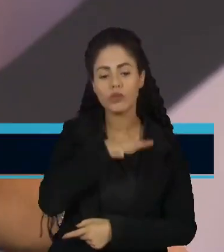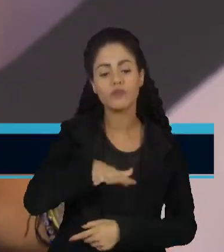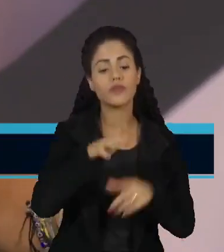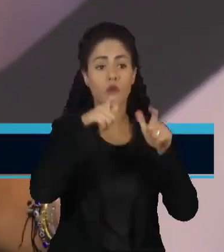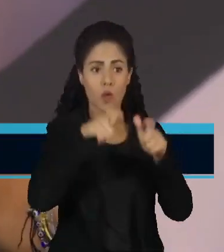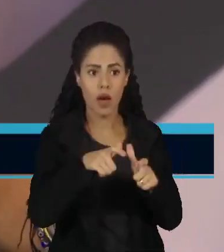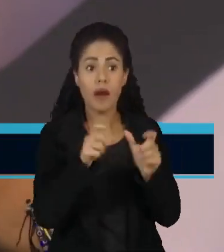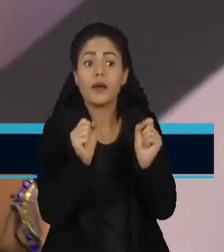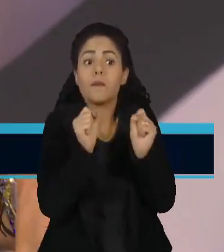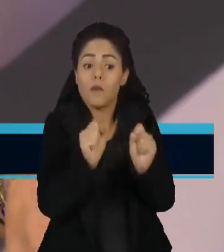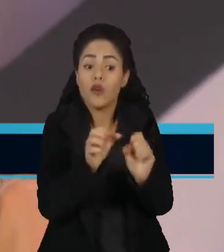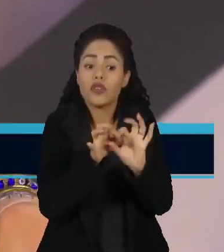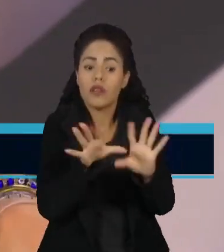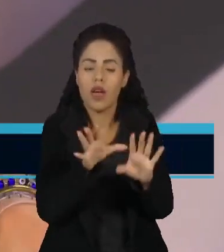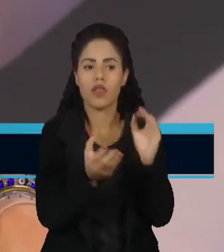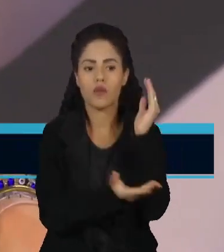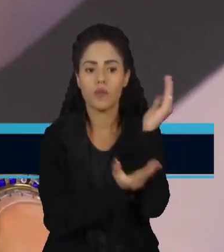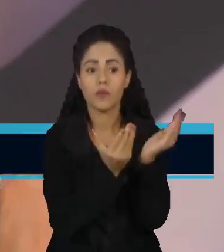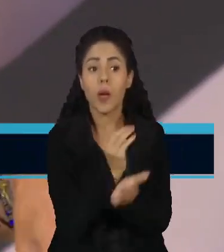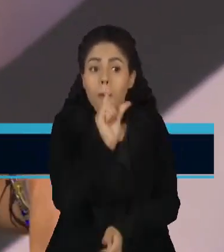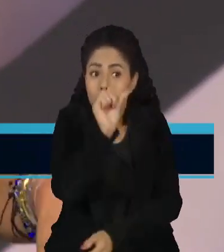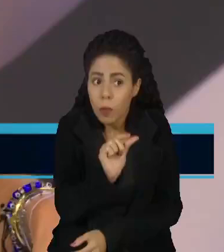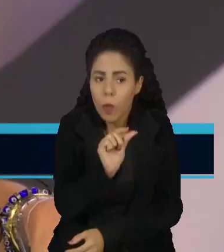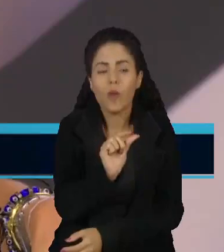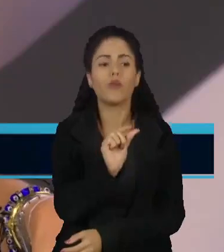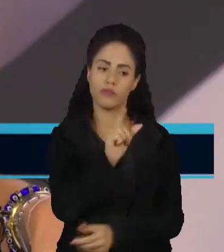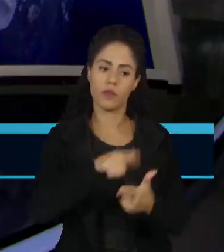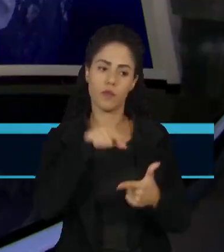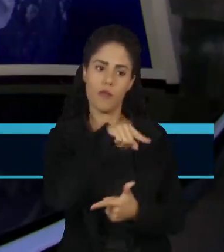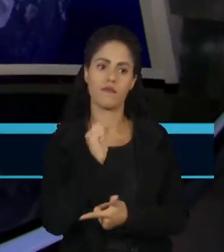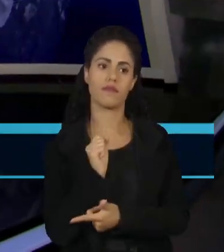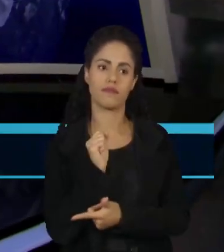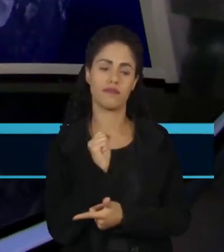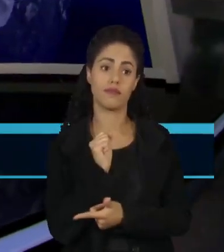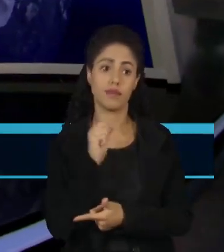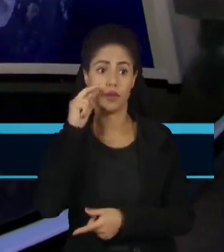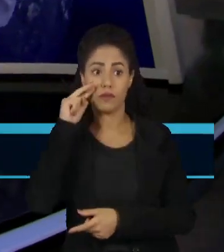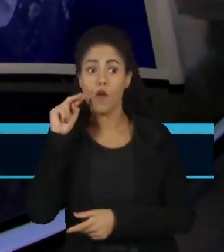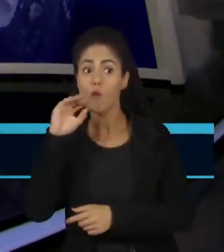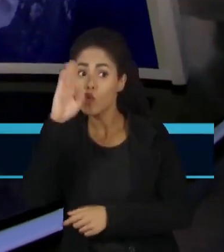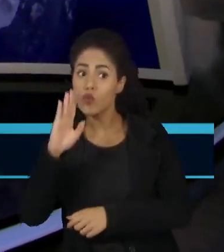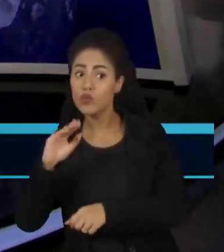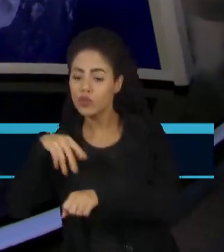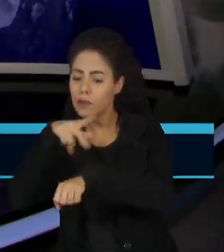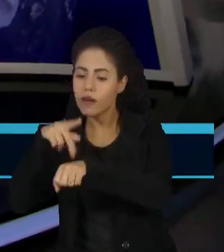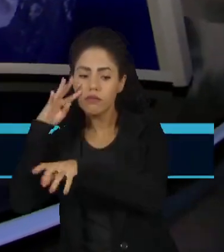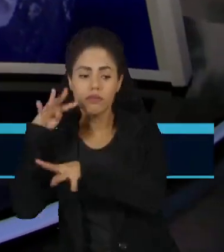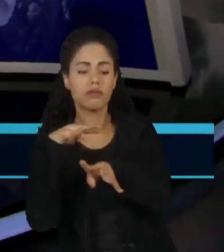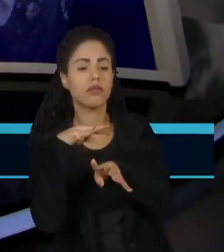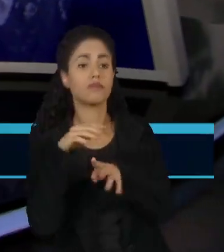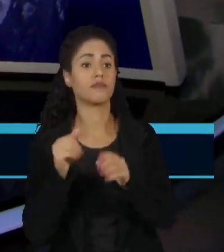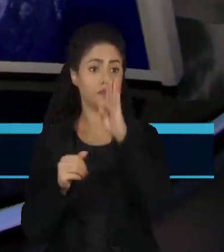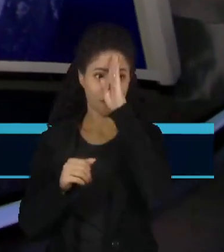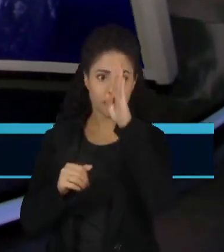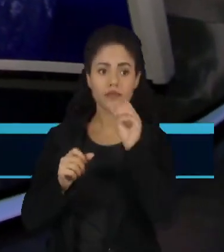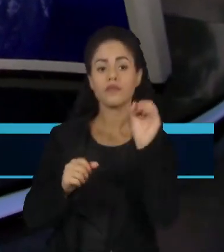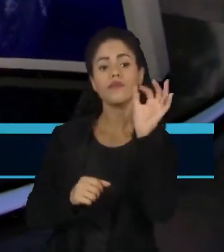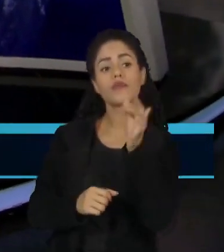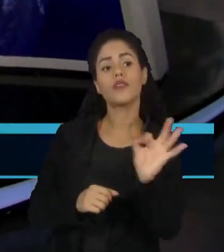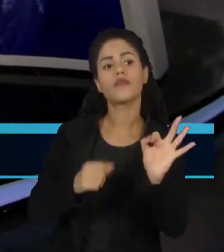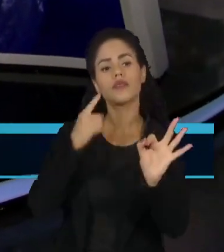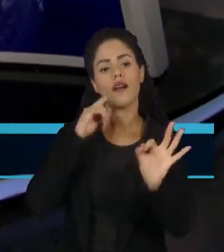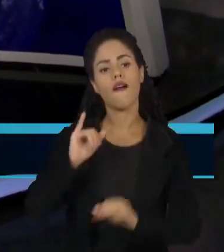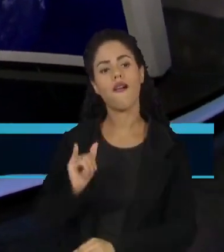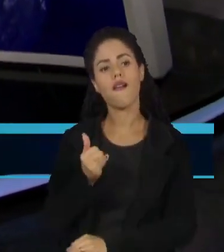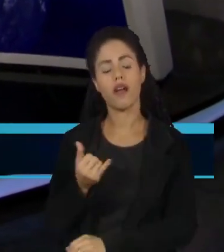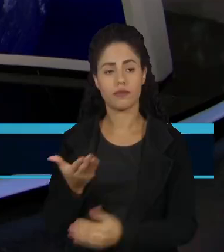é legalmente desmatada, estaria atingida. Isso tem a ver muito com o protecionismo, principalmente dos franceses, né? Mas eles estão se